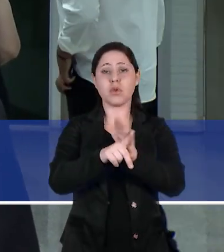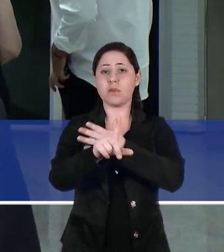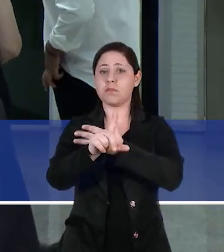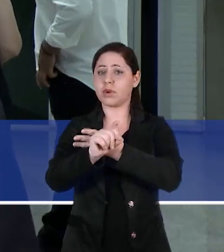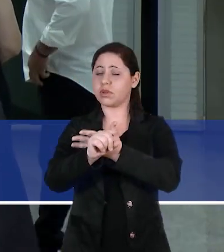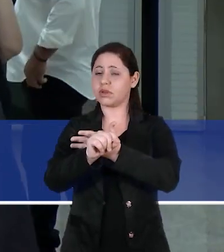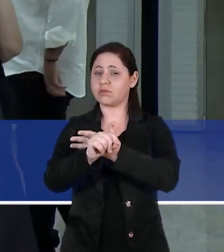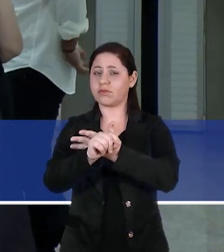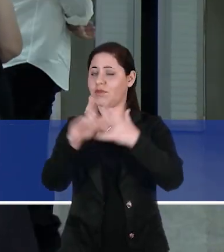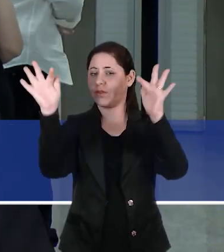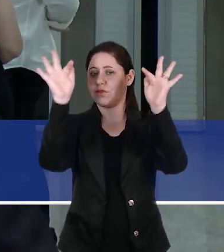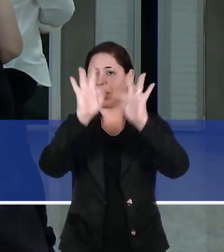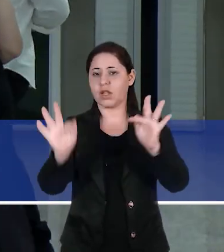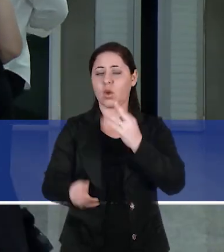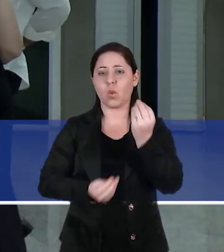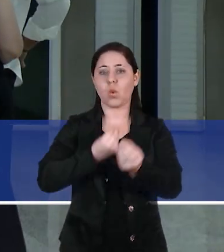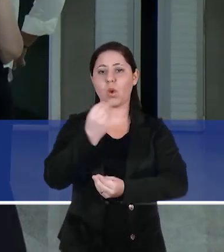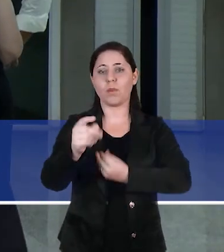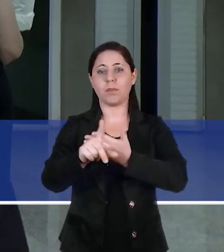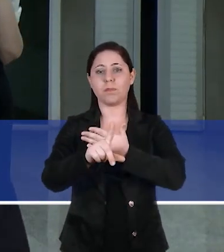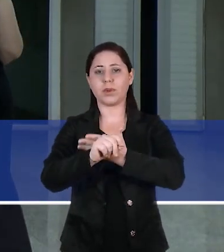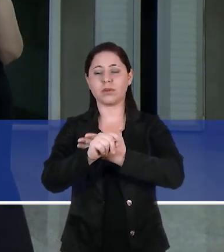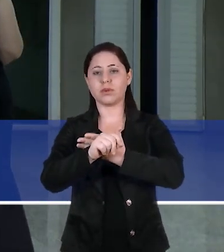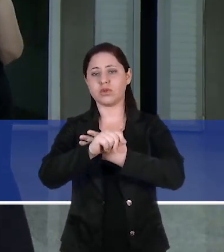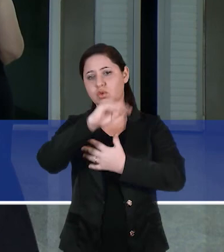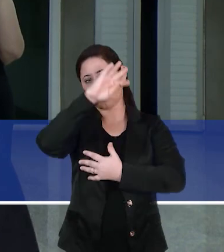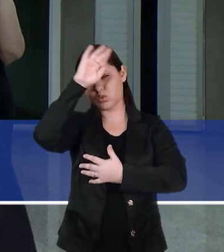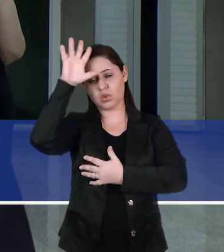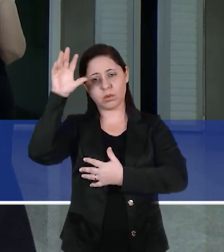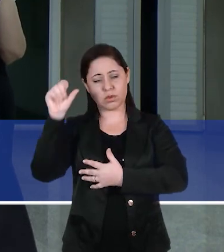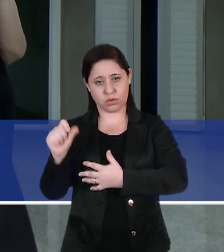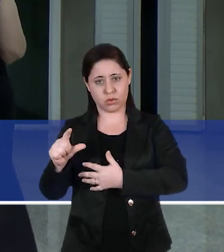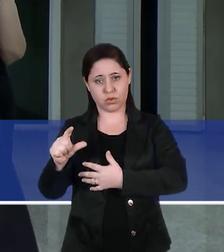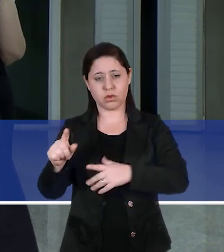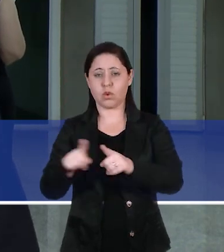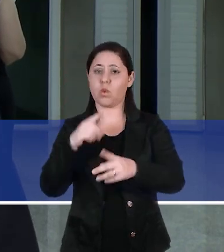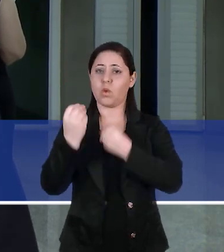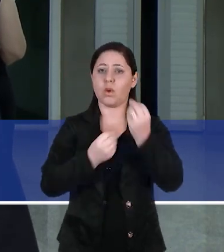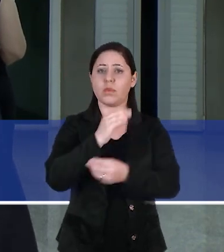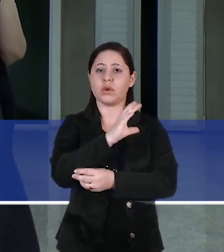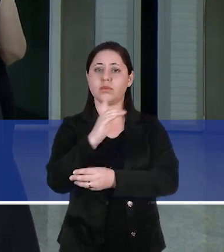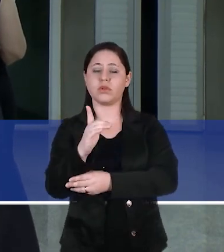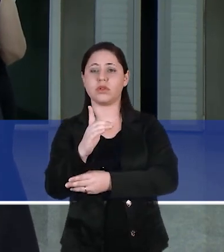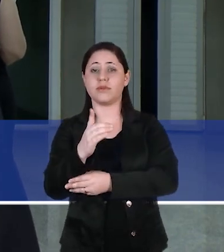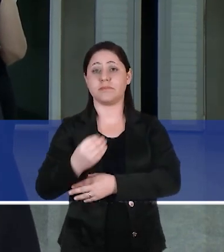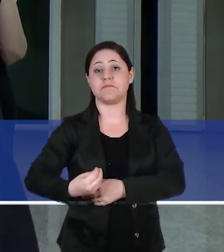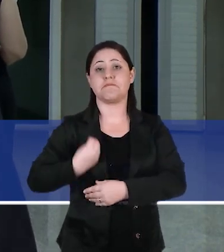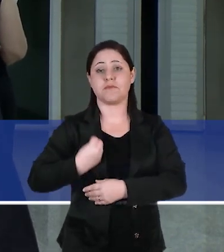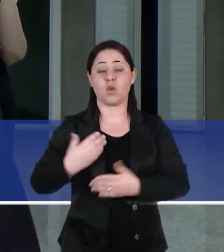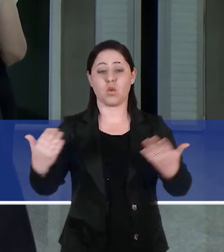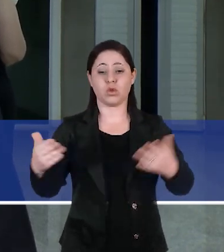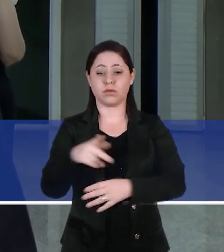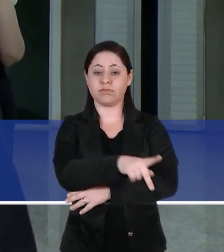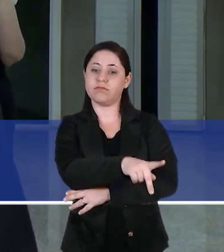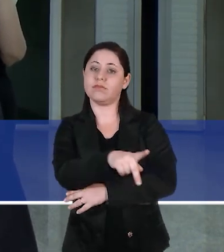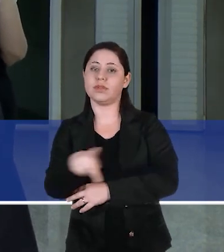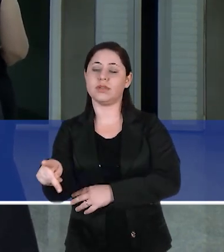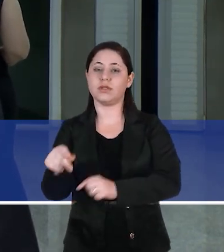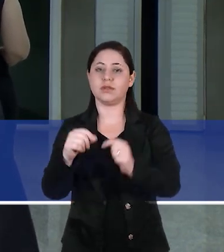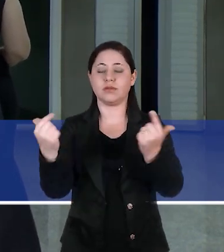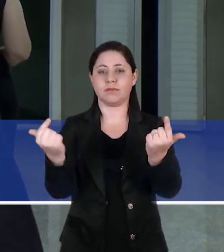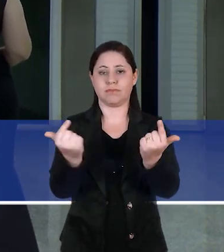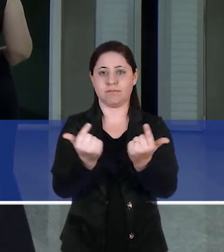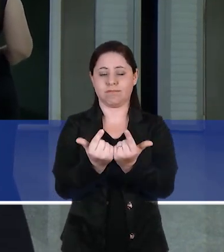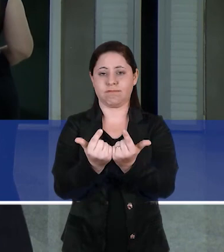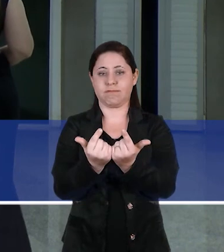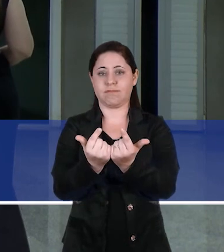Então eu fico muito feliz também de, como pantaneiro, como sul-mato-grossense, como campo-grandense, poder presidir a nossa casa